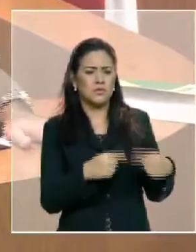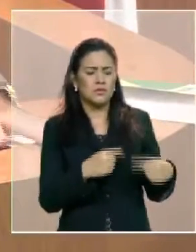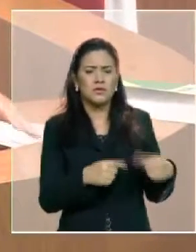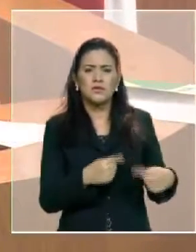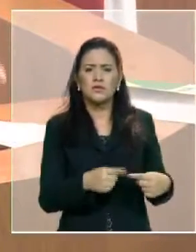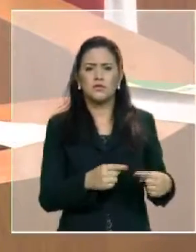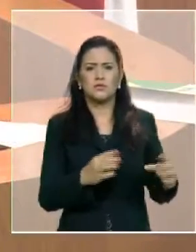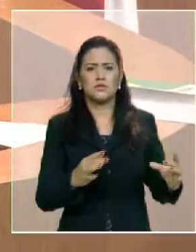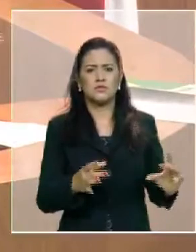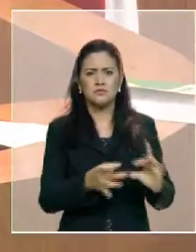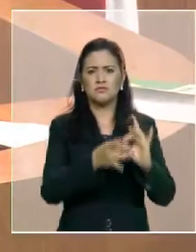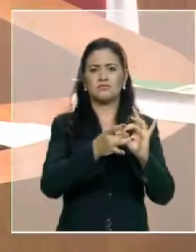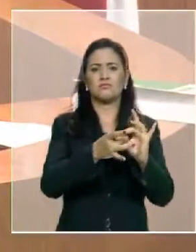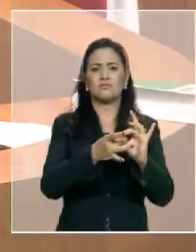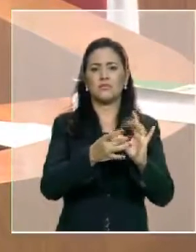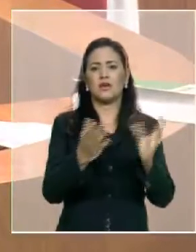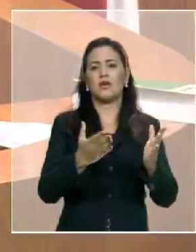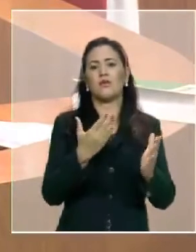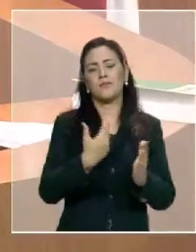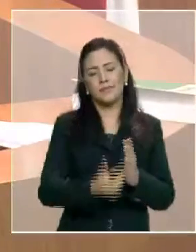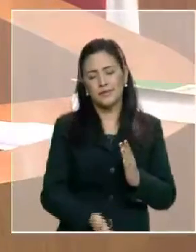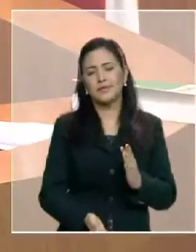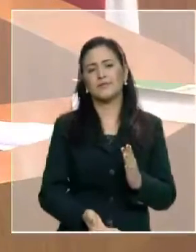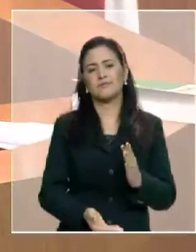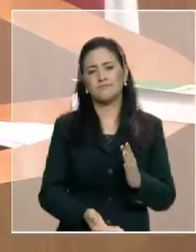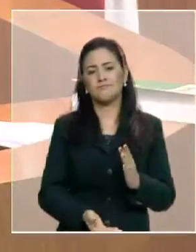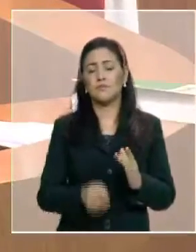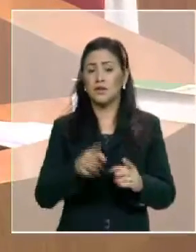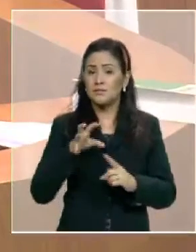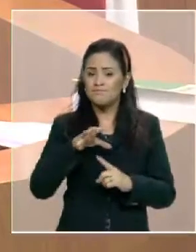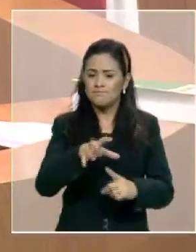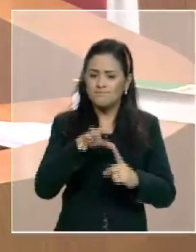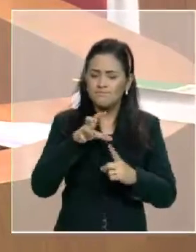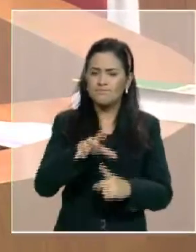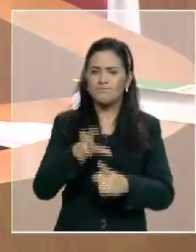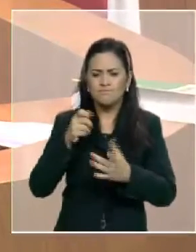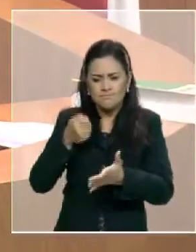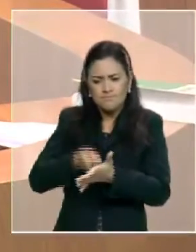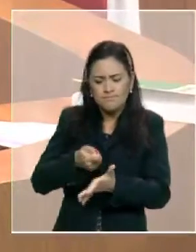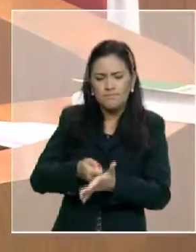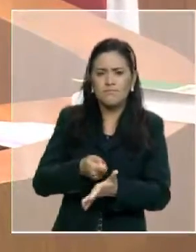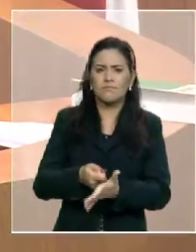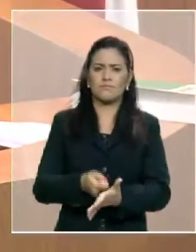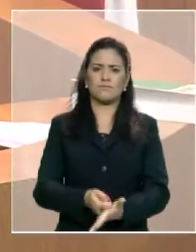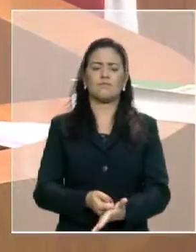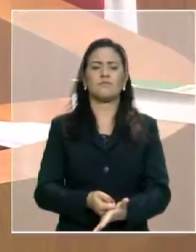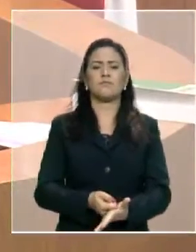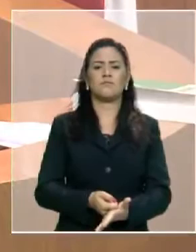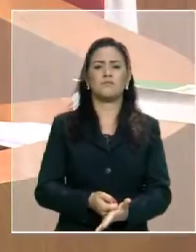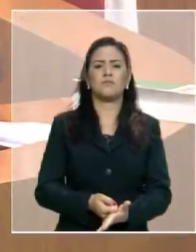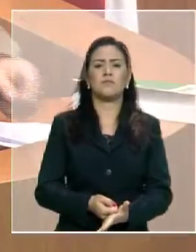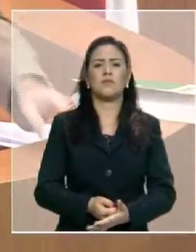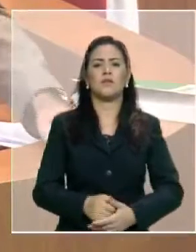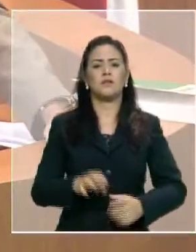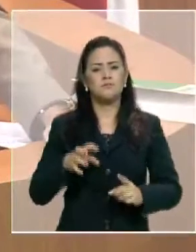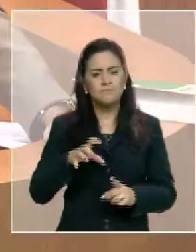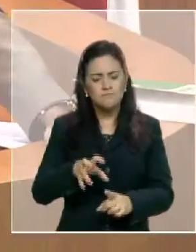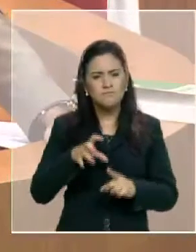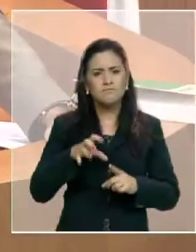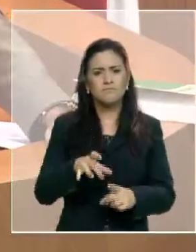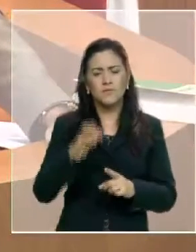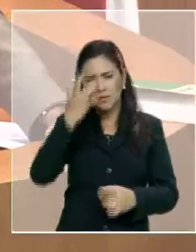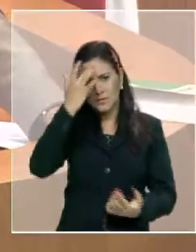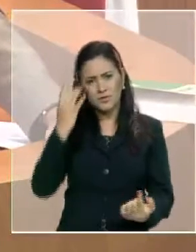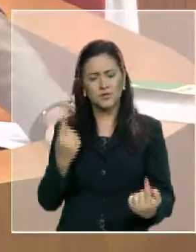governar impiedosa, perseguindo, intimidando, colocando contra a parede, ameaçando,